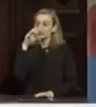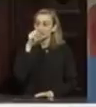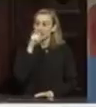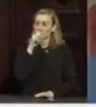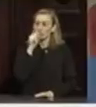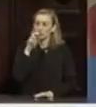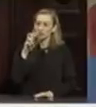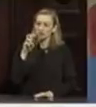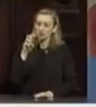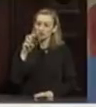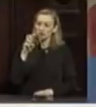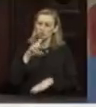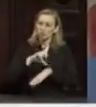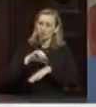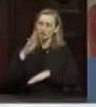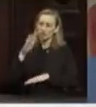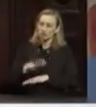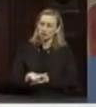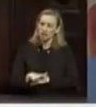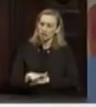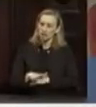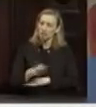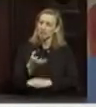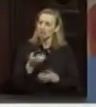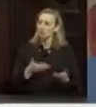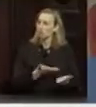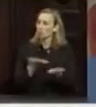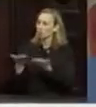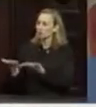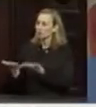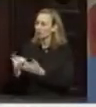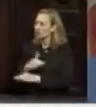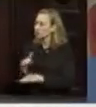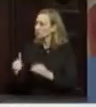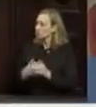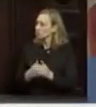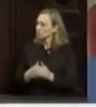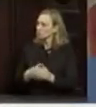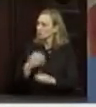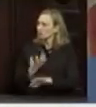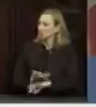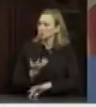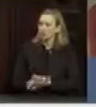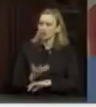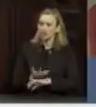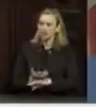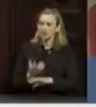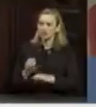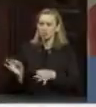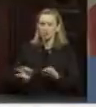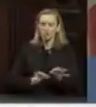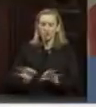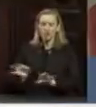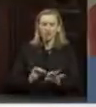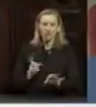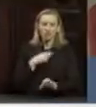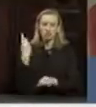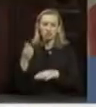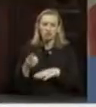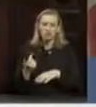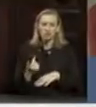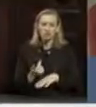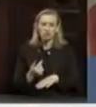todos. Primeiro que às 6 da manhã enfeitem as suas praças. E às 5 da tarde, a gente vai fazer uma caminhada dos Arcos da